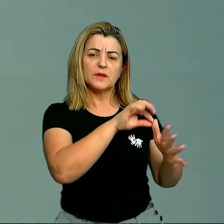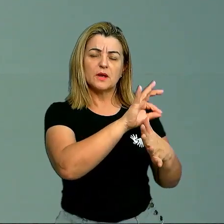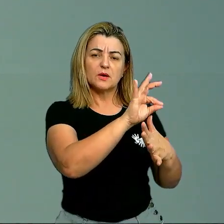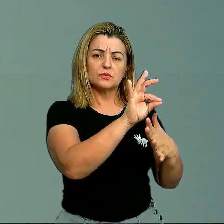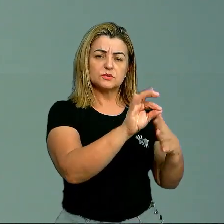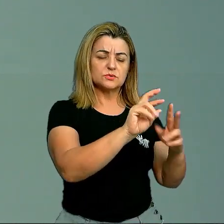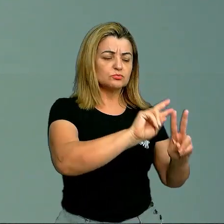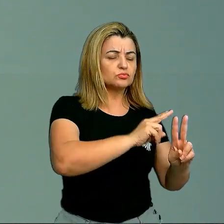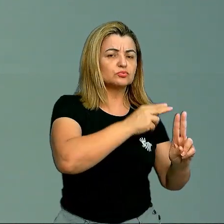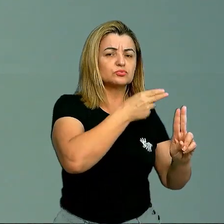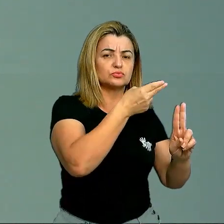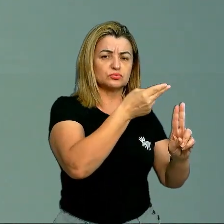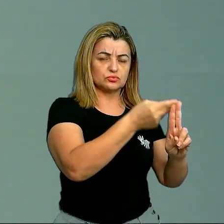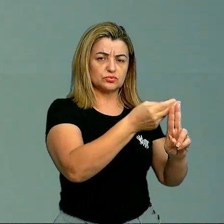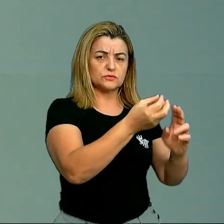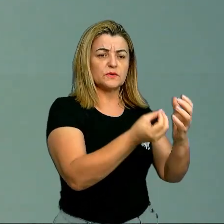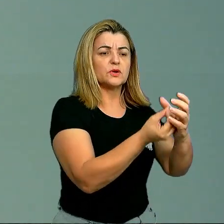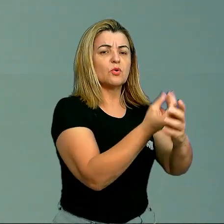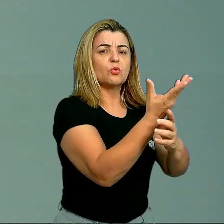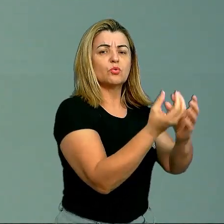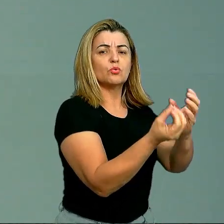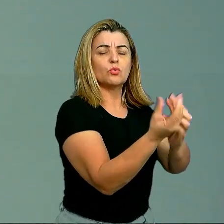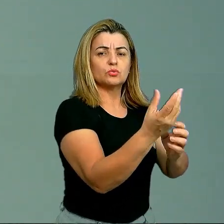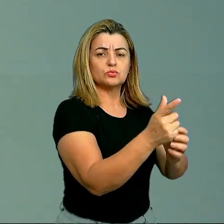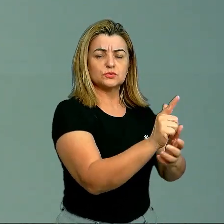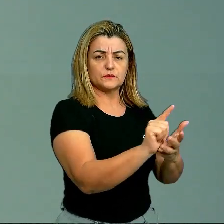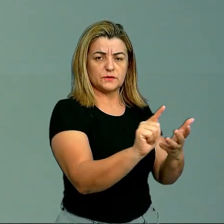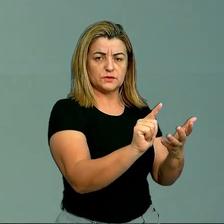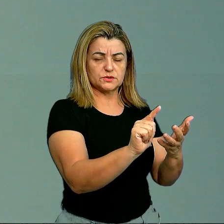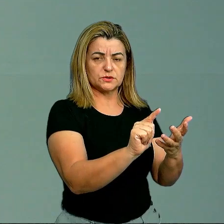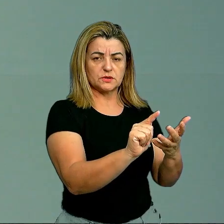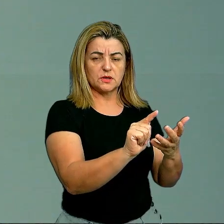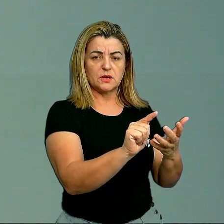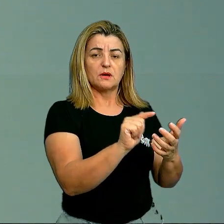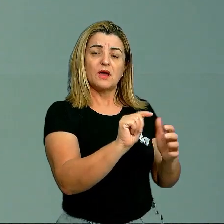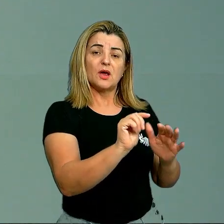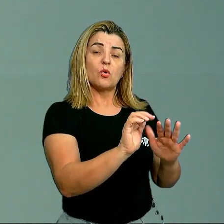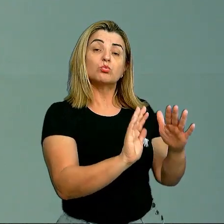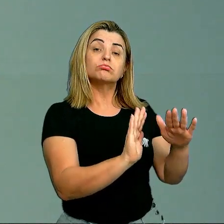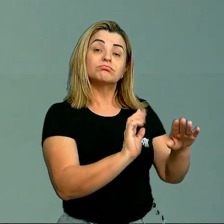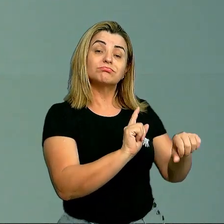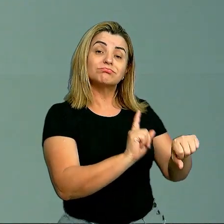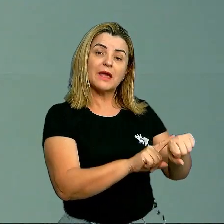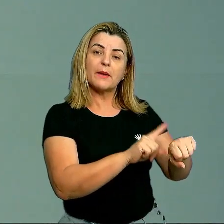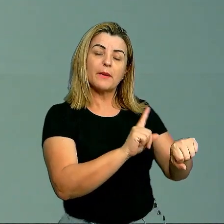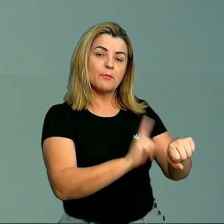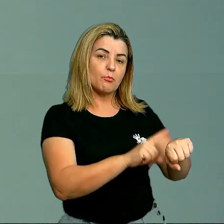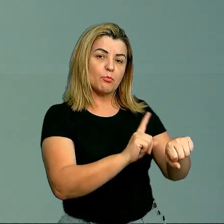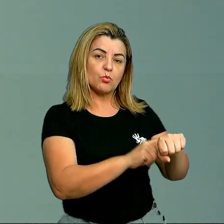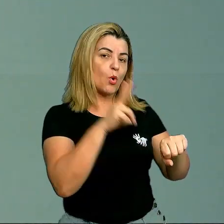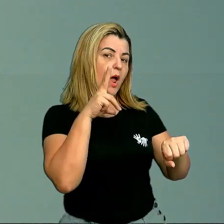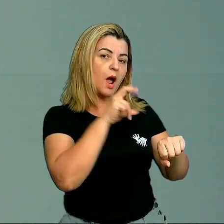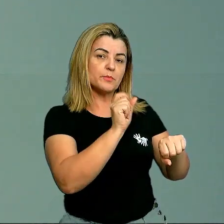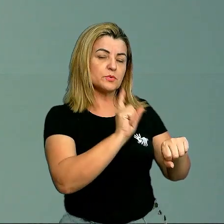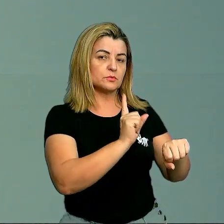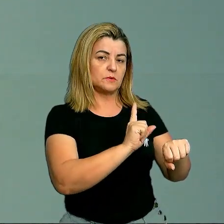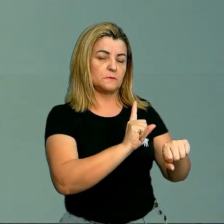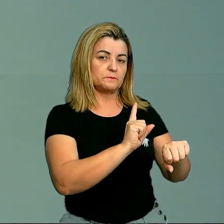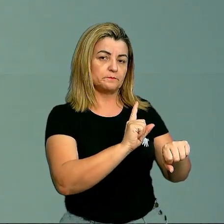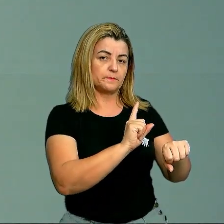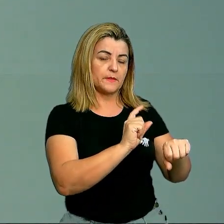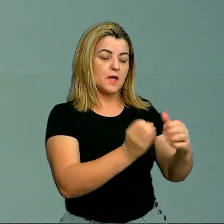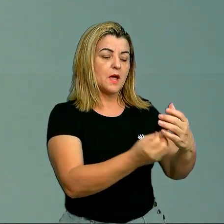uma mutação e vai gerar outro. Acontece que isso é com o tempo, é claro, fazendo com que